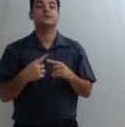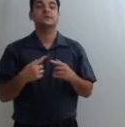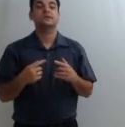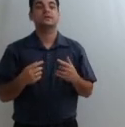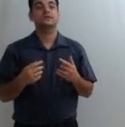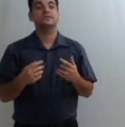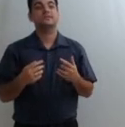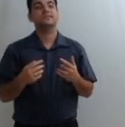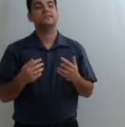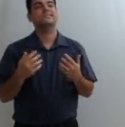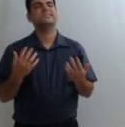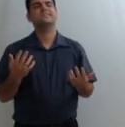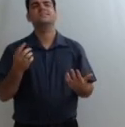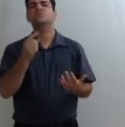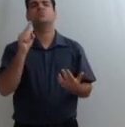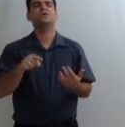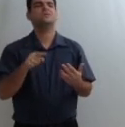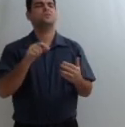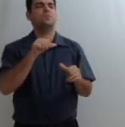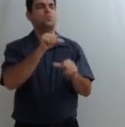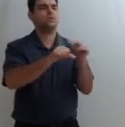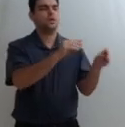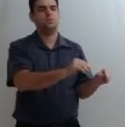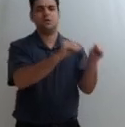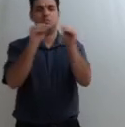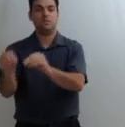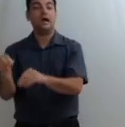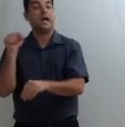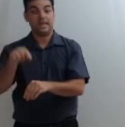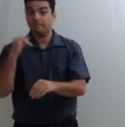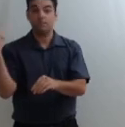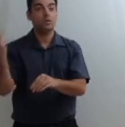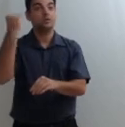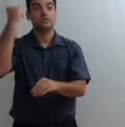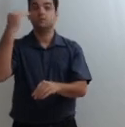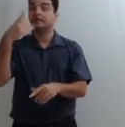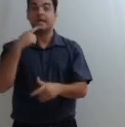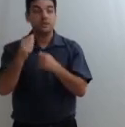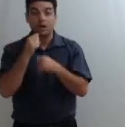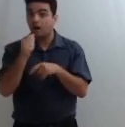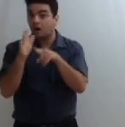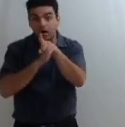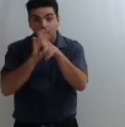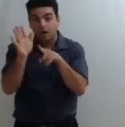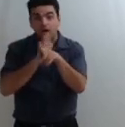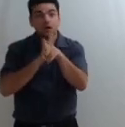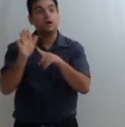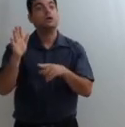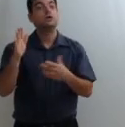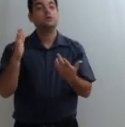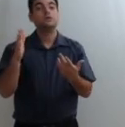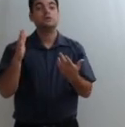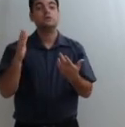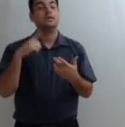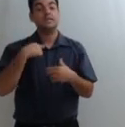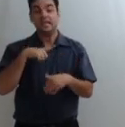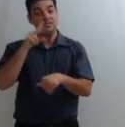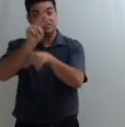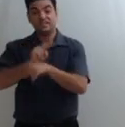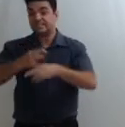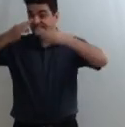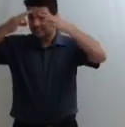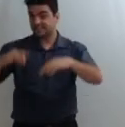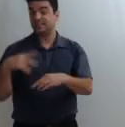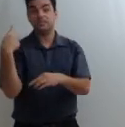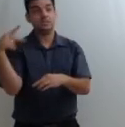só a inversão de um ato processual, é um ato qualificado, é um interrogatório que traduz exatamente a defesa plena do réu